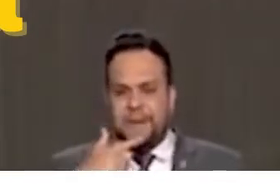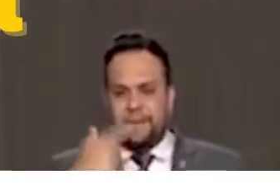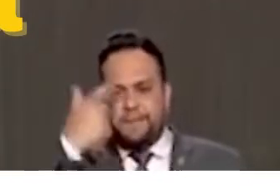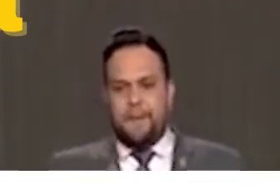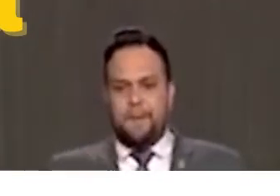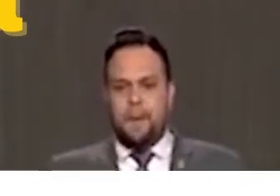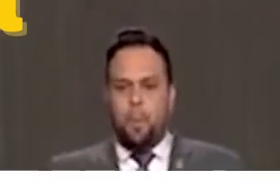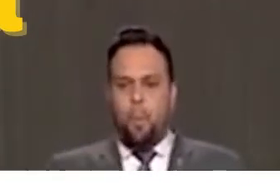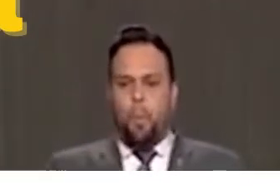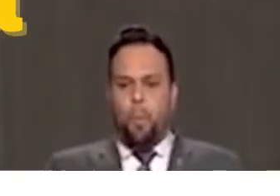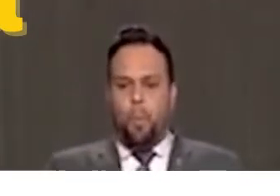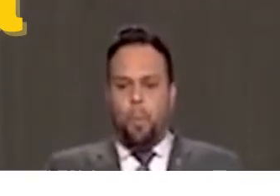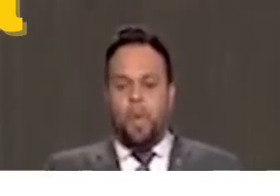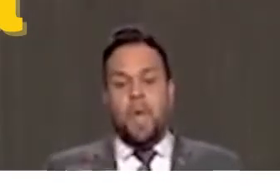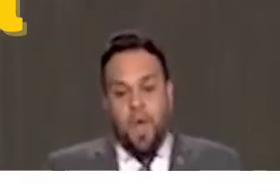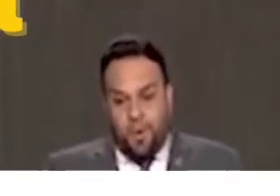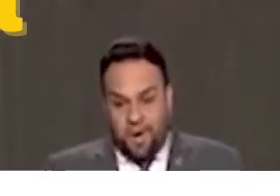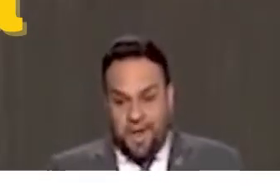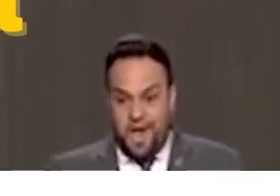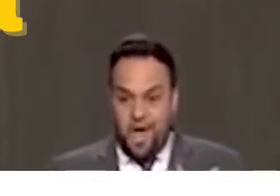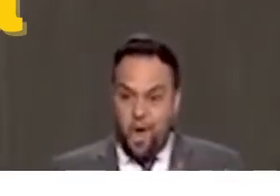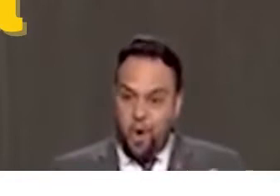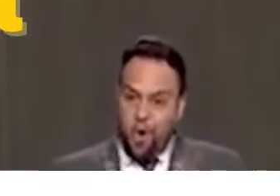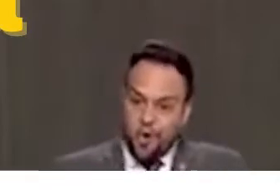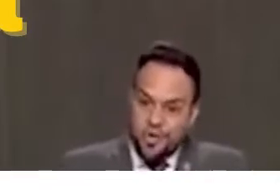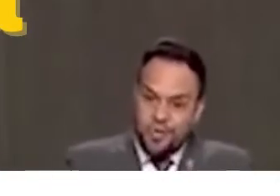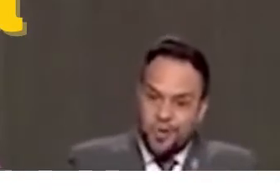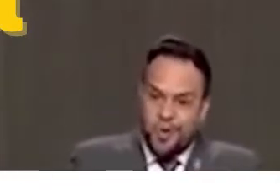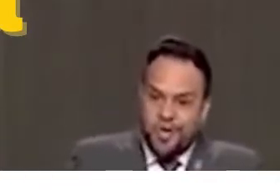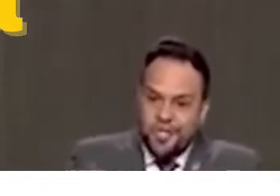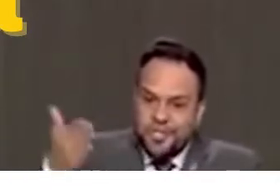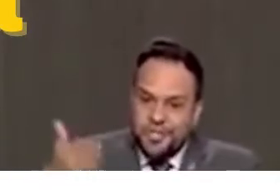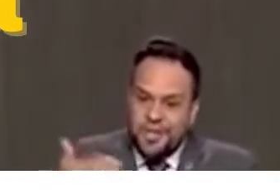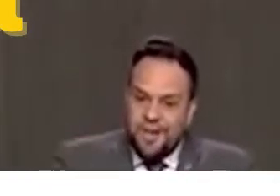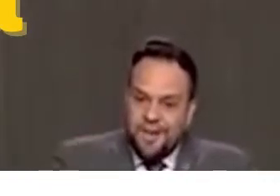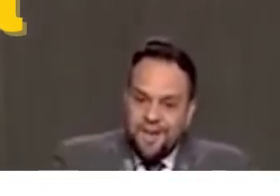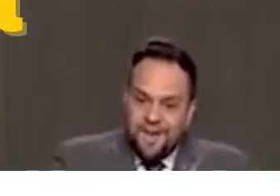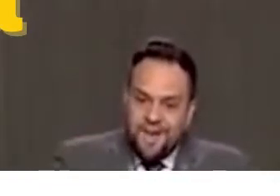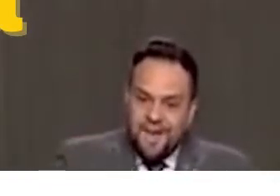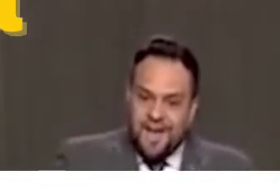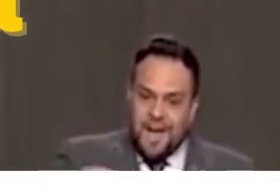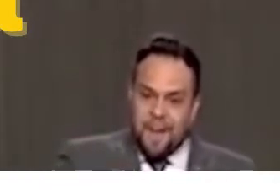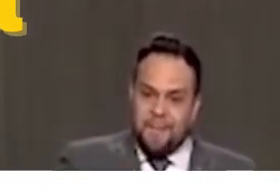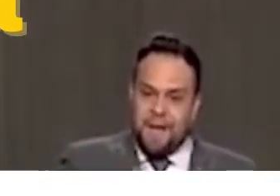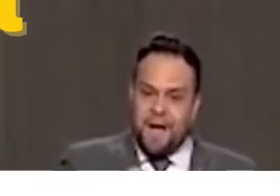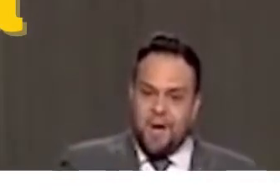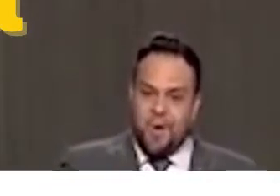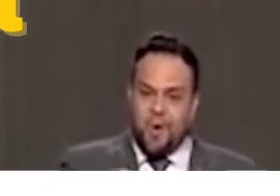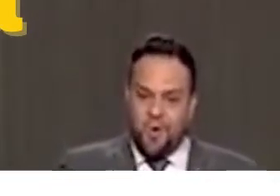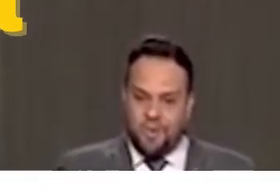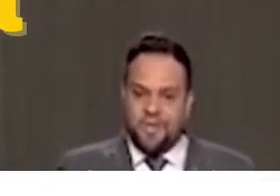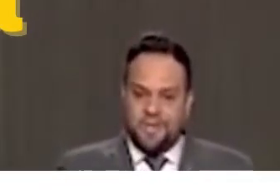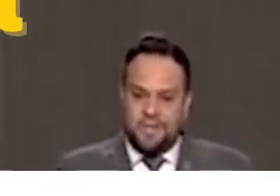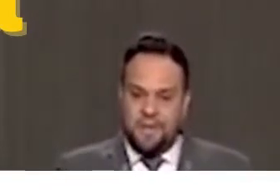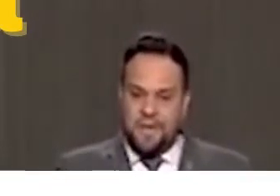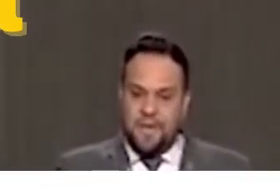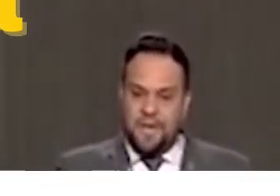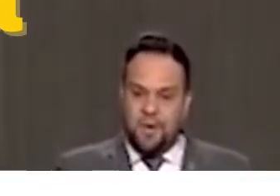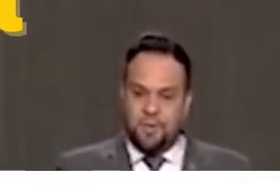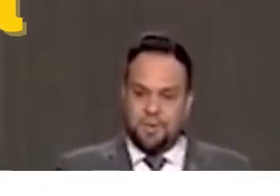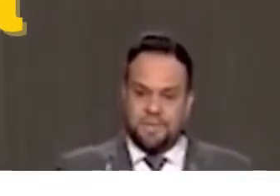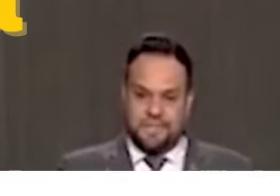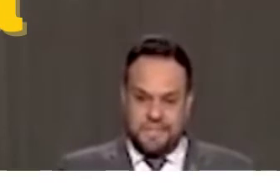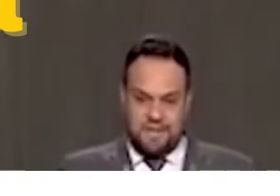difícil. Né? Queria estar hoje à noite lá no jogo do Marrone e o Gustavo Lima. Estou tentando ir para lá, não vou